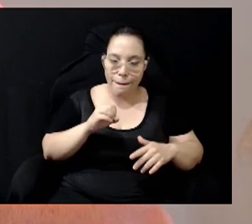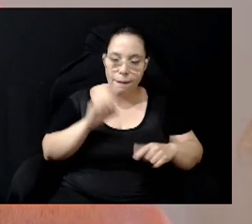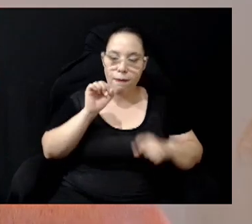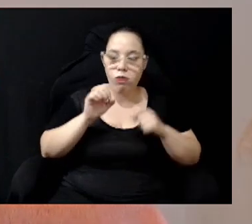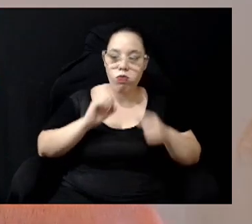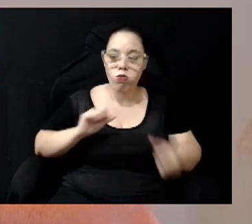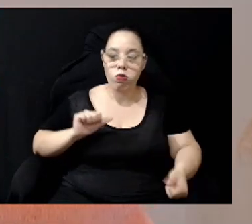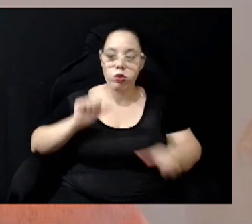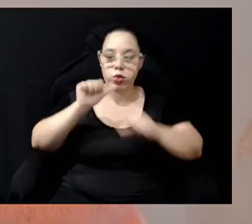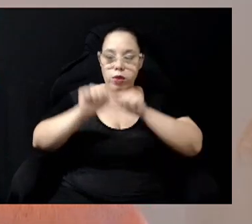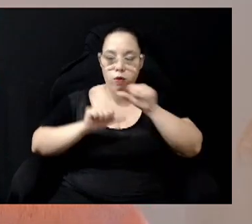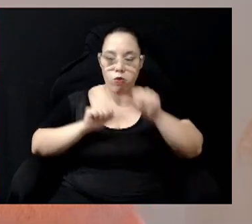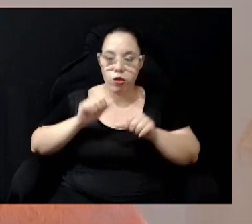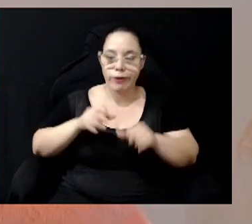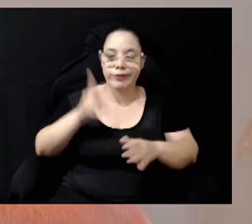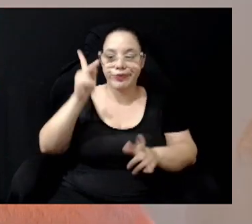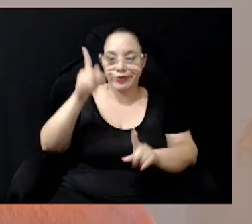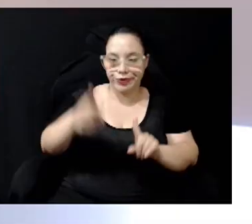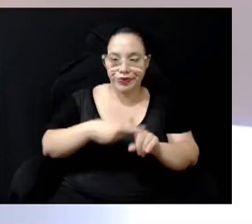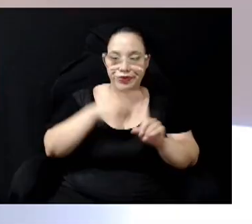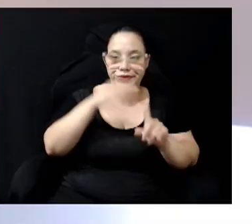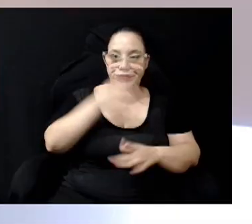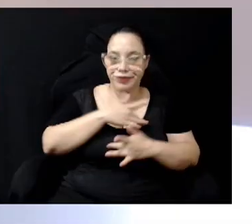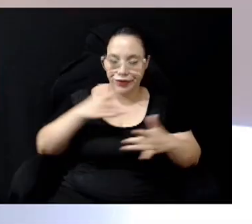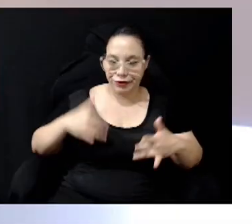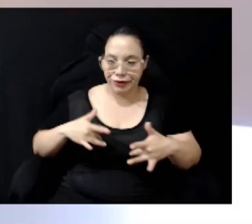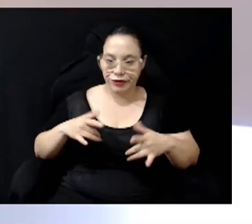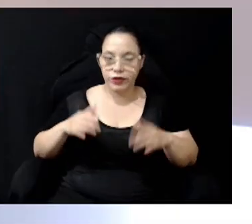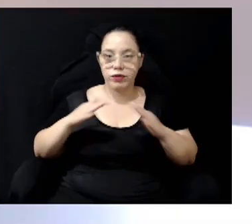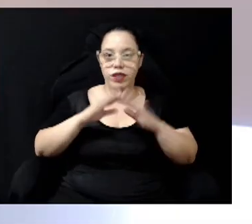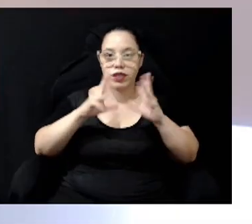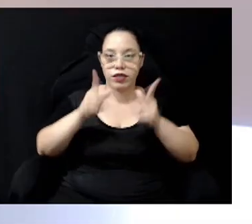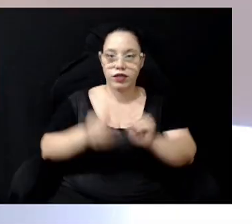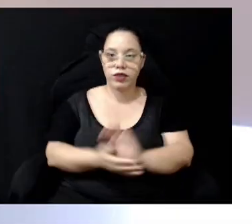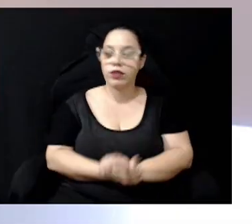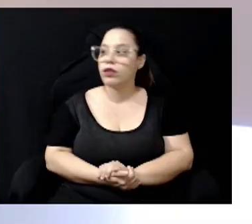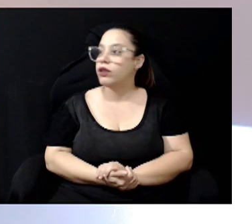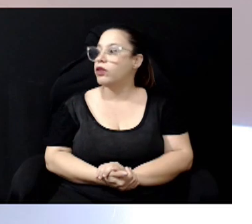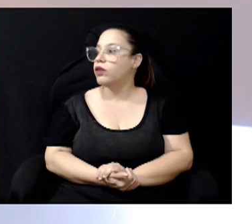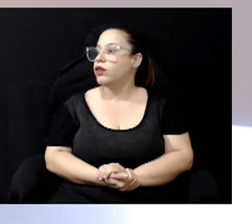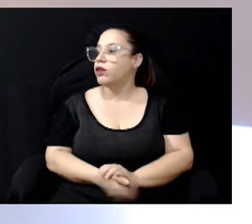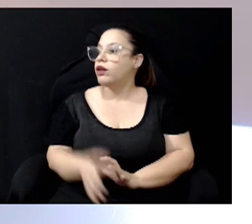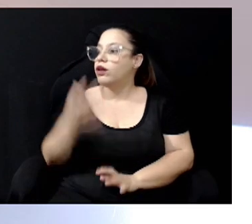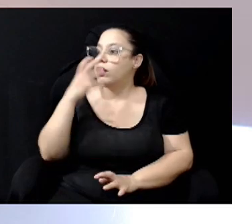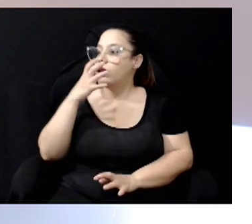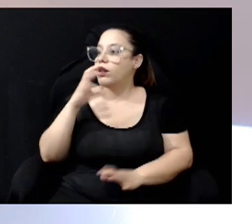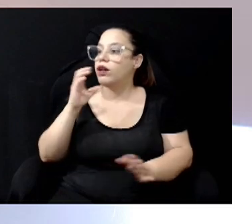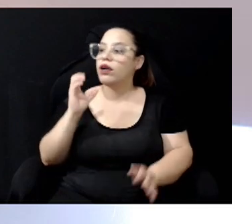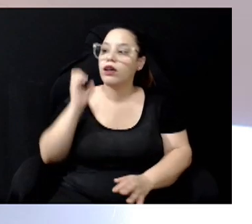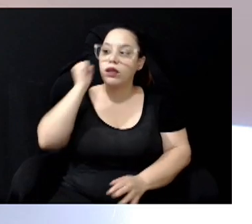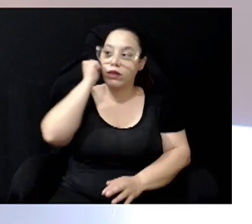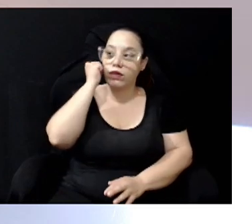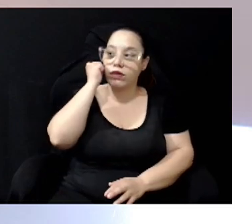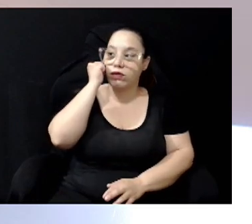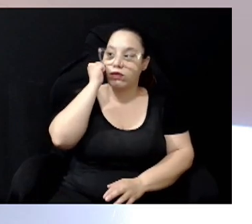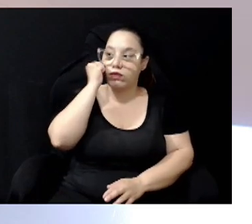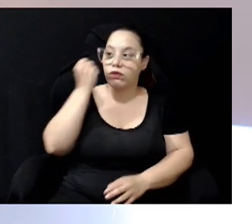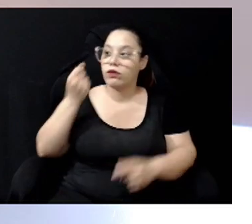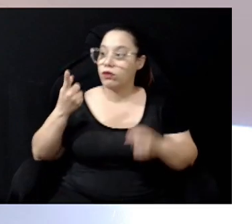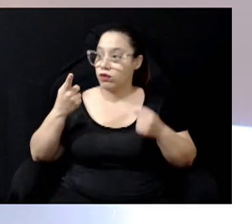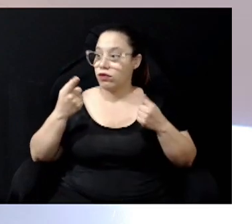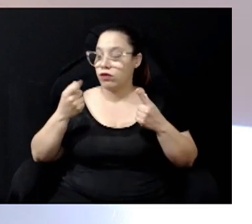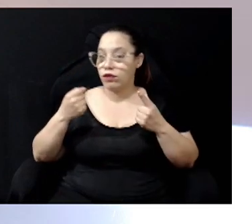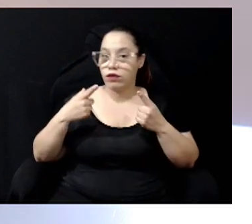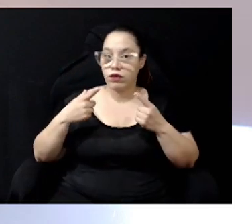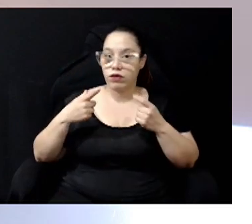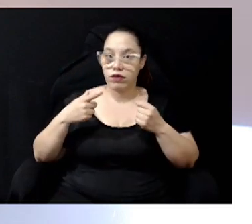forma positiva e saudável para a casa toda. E no caso dos animais que são adotados, você tem algum que... Muitos já vêm